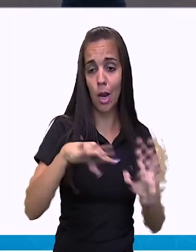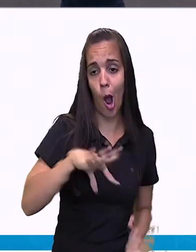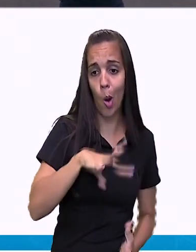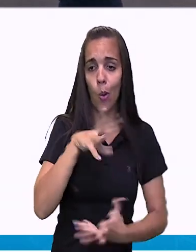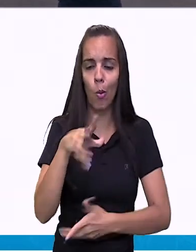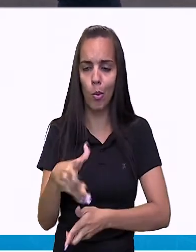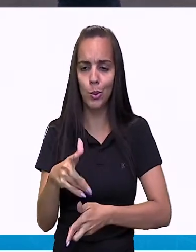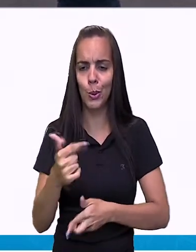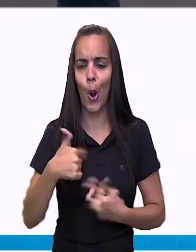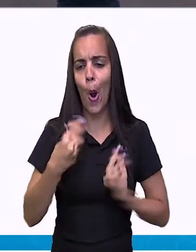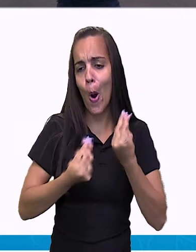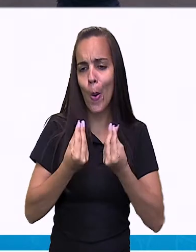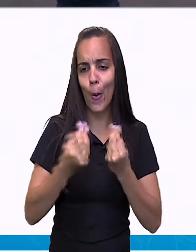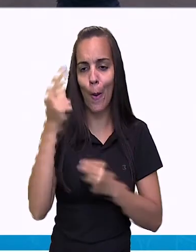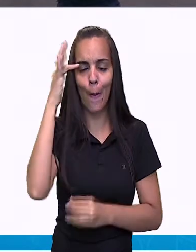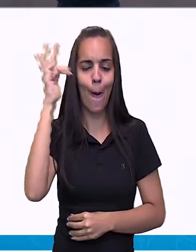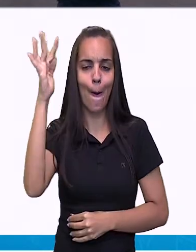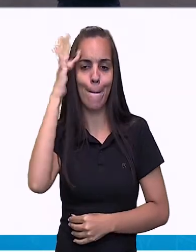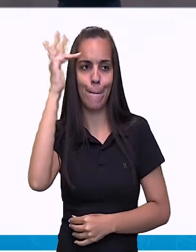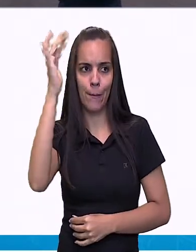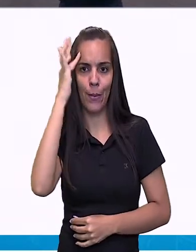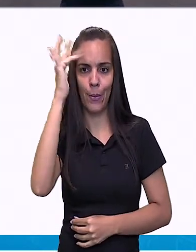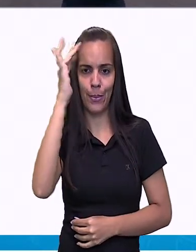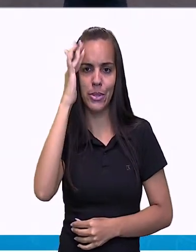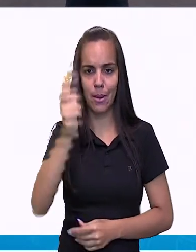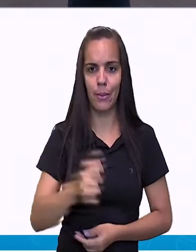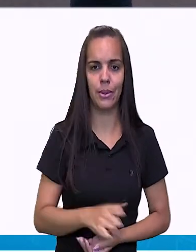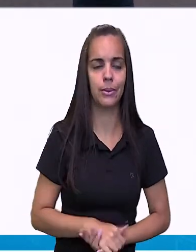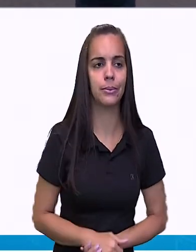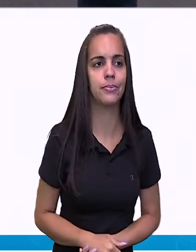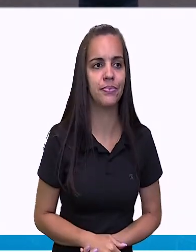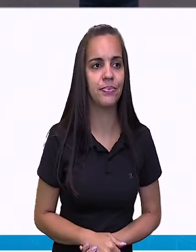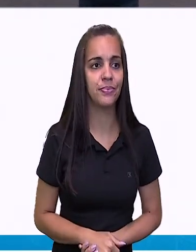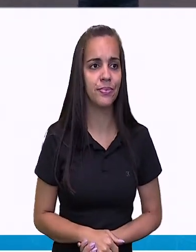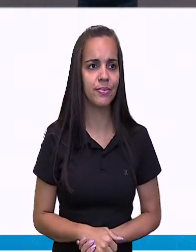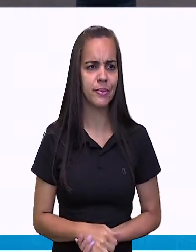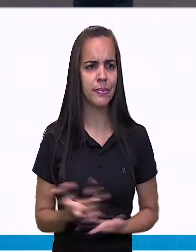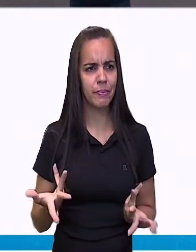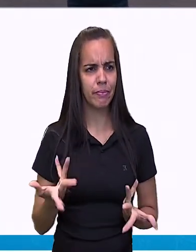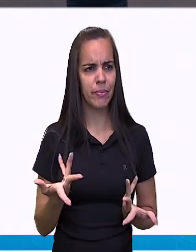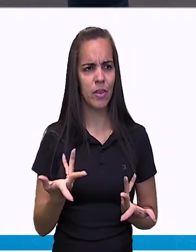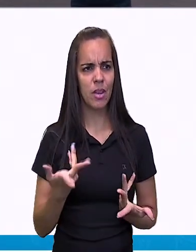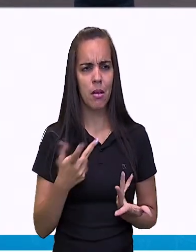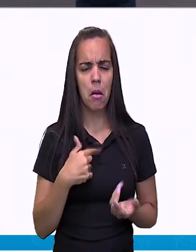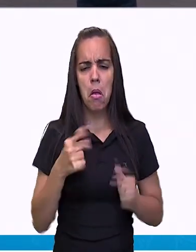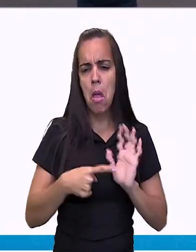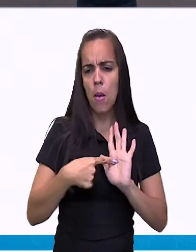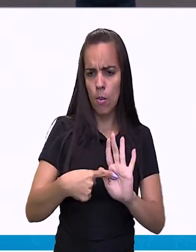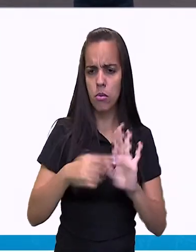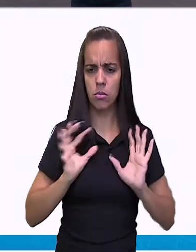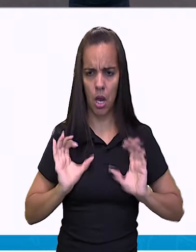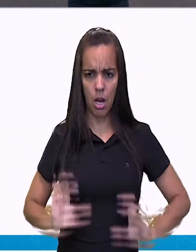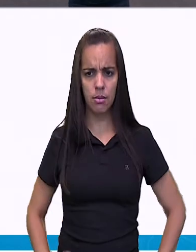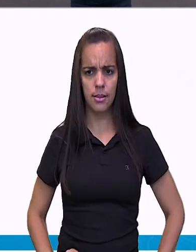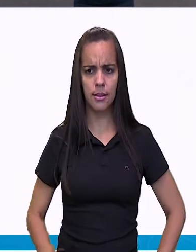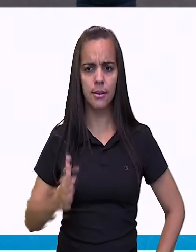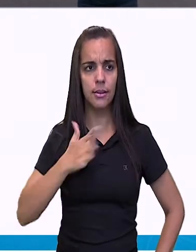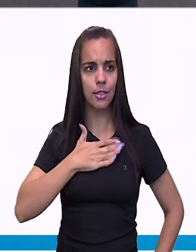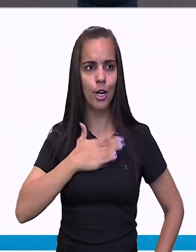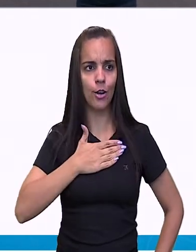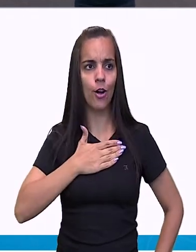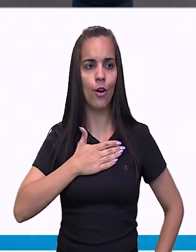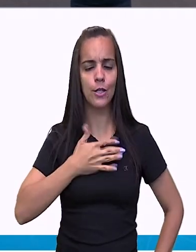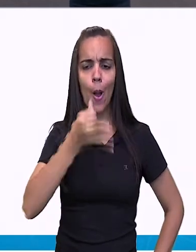revela, né? Significa revelar nossa visão de mundo. É exercer a nossa cidadania e faz com